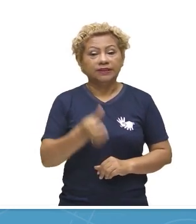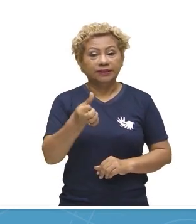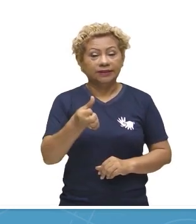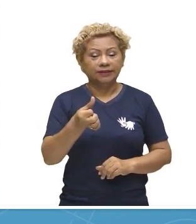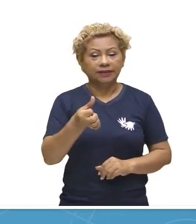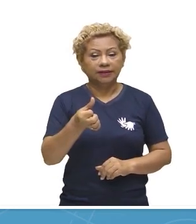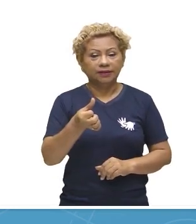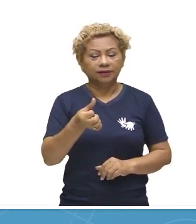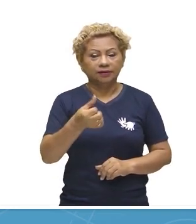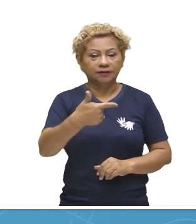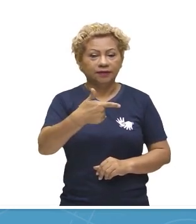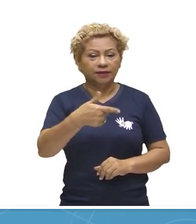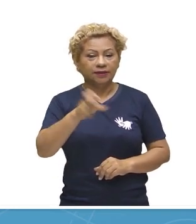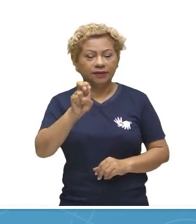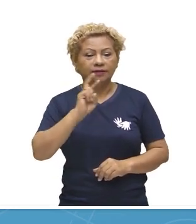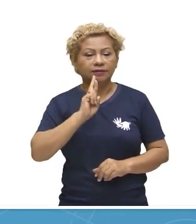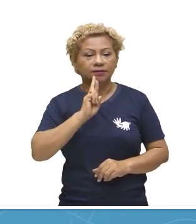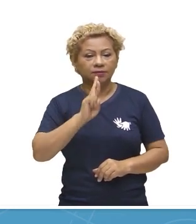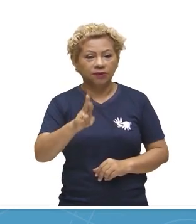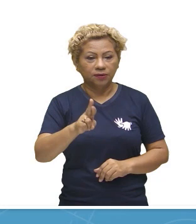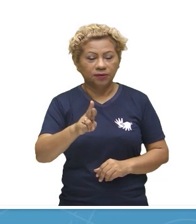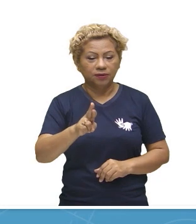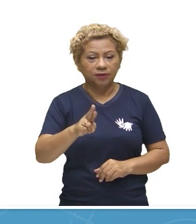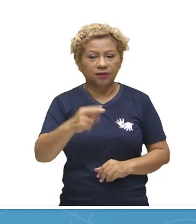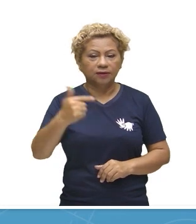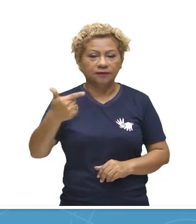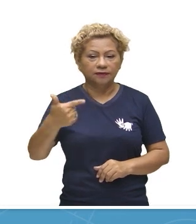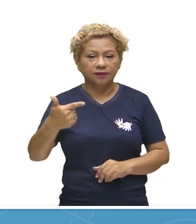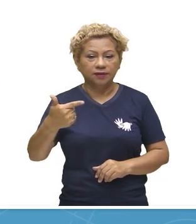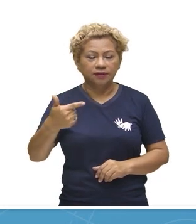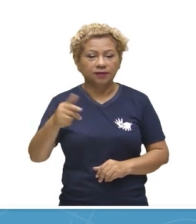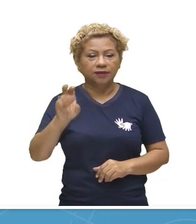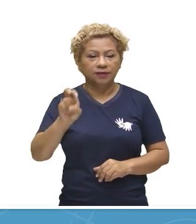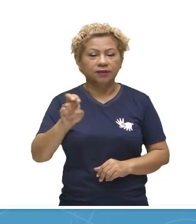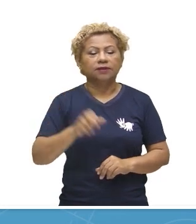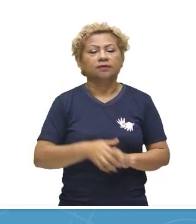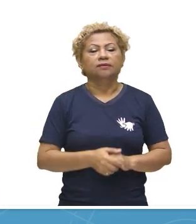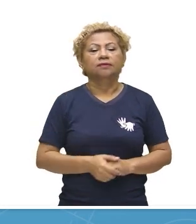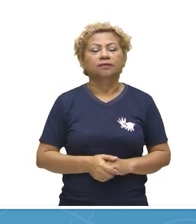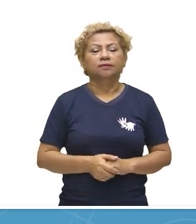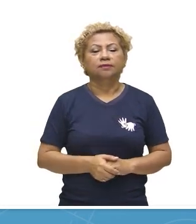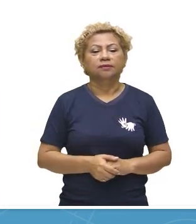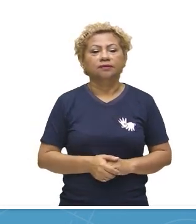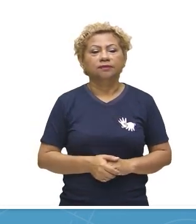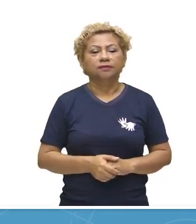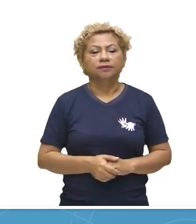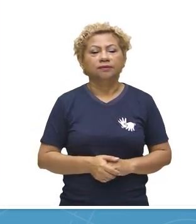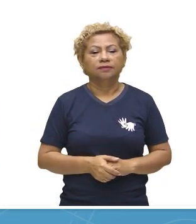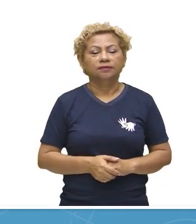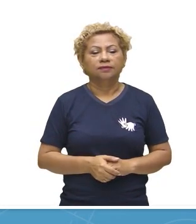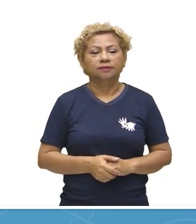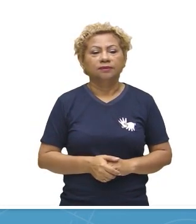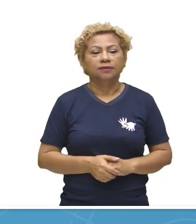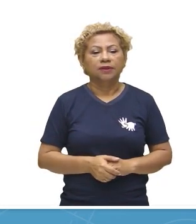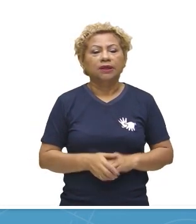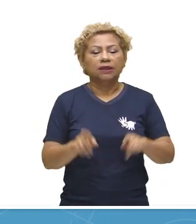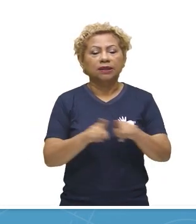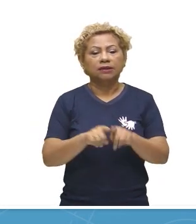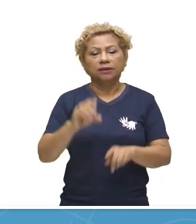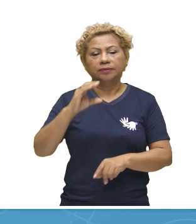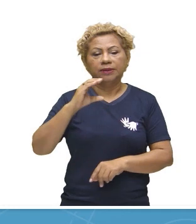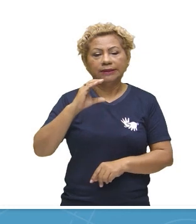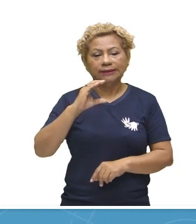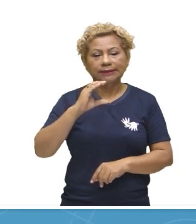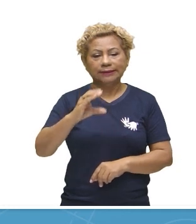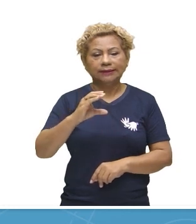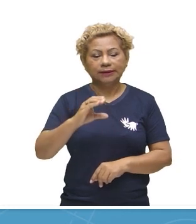625 vai ser o 25, olha só aqui a resposta. Né? Acho que ninguém conseguiu chegar aí nessas respostas. E a